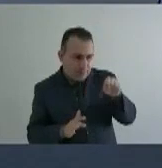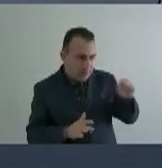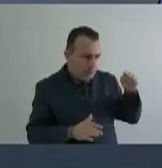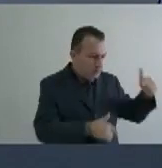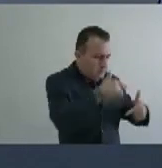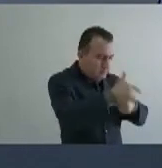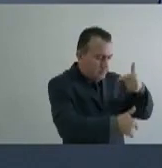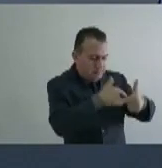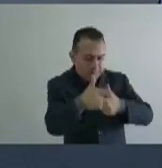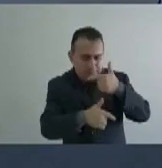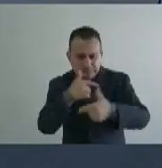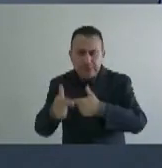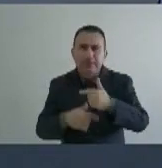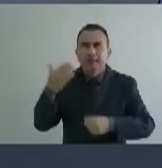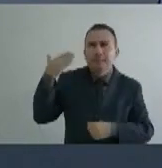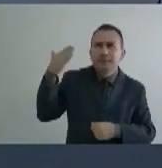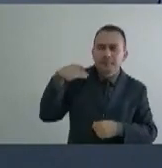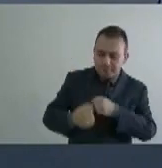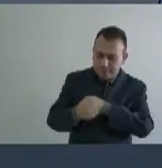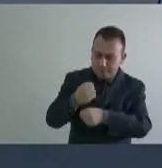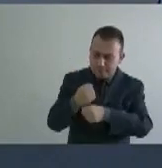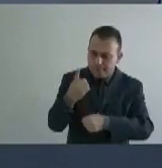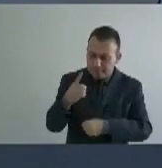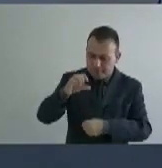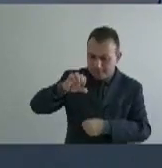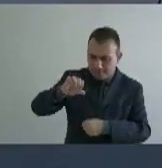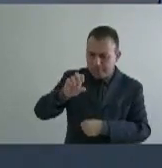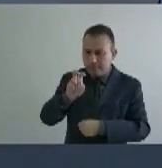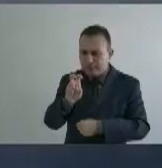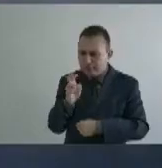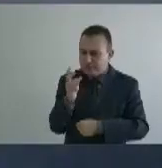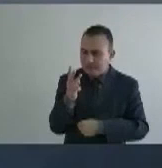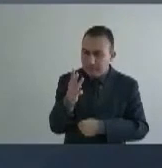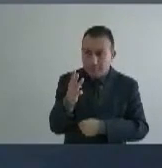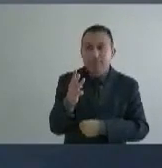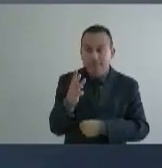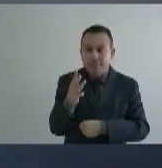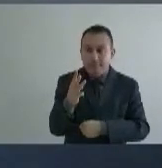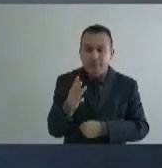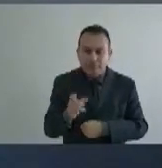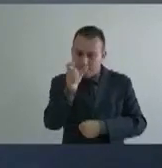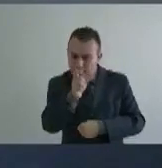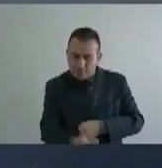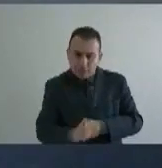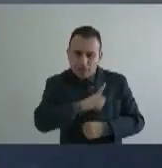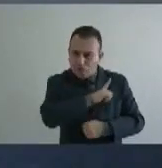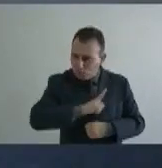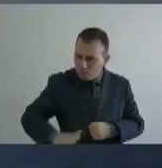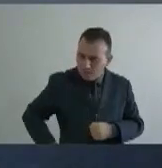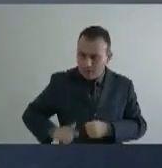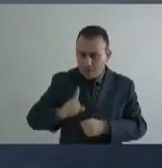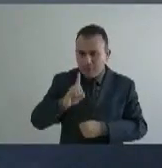esse tribunal. Em 1953, há 70 anos atrás, o então governador de Mato Grosso,